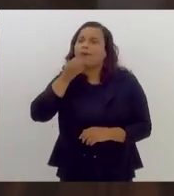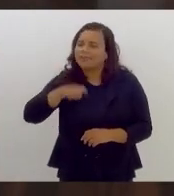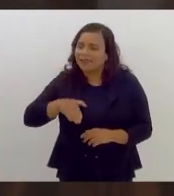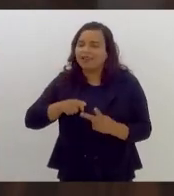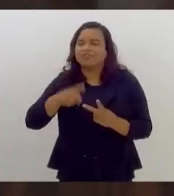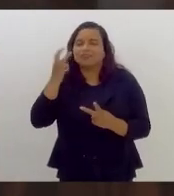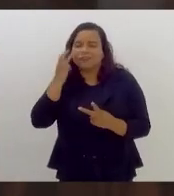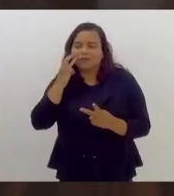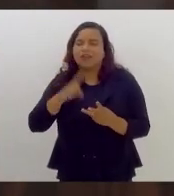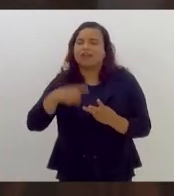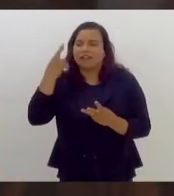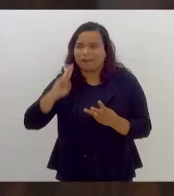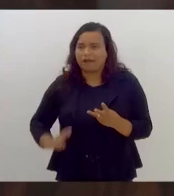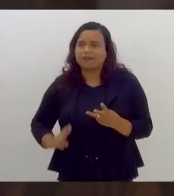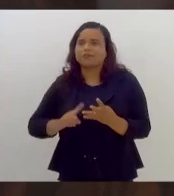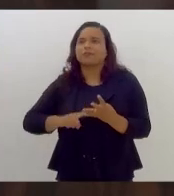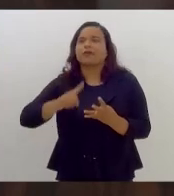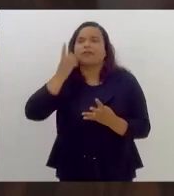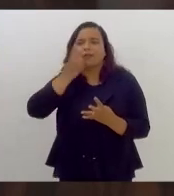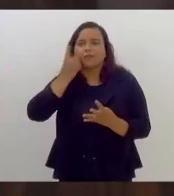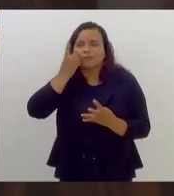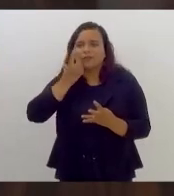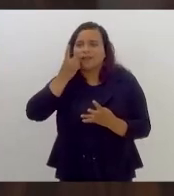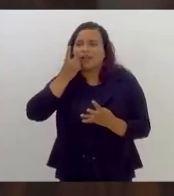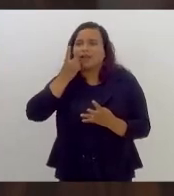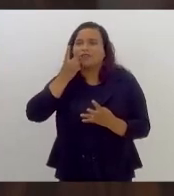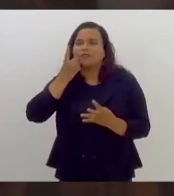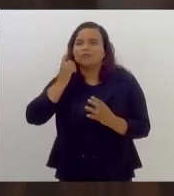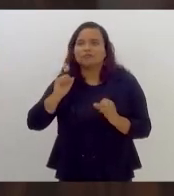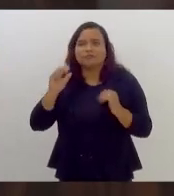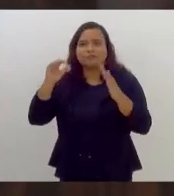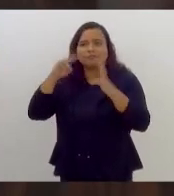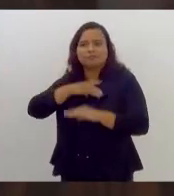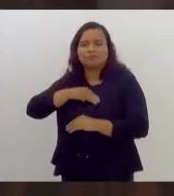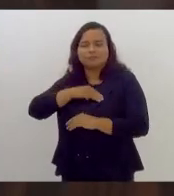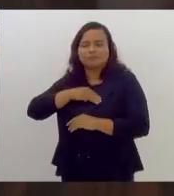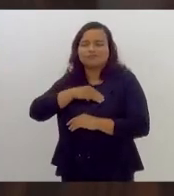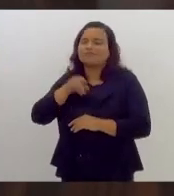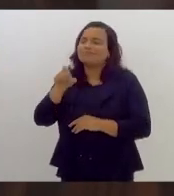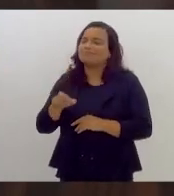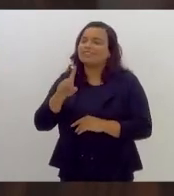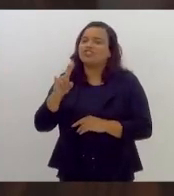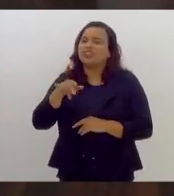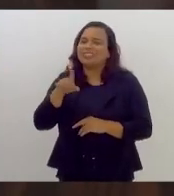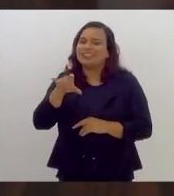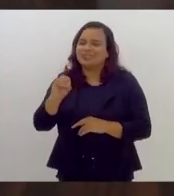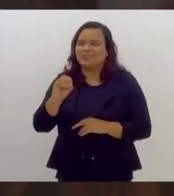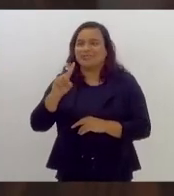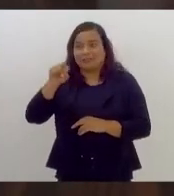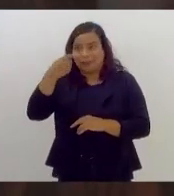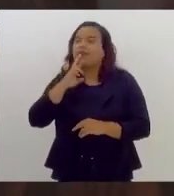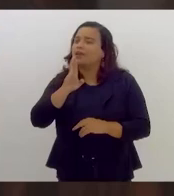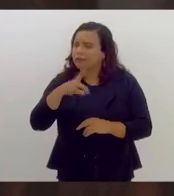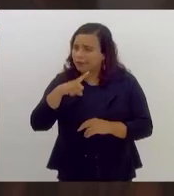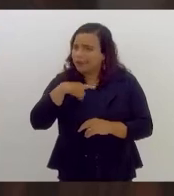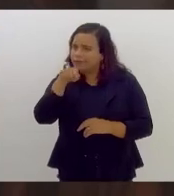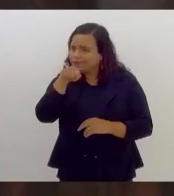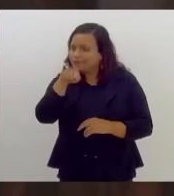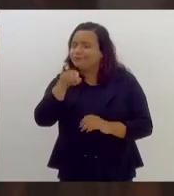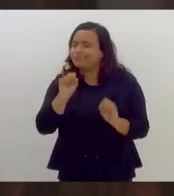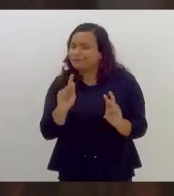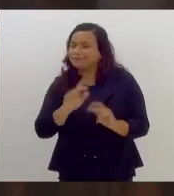Valdec, deputada Renata, deputado Imperador de Madureira, nosso Dionísio. Depois eu tenho uma resposta para Vossa Excelência,